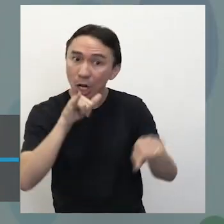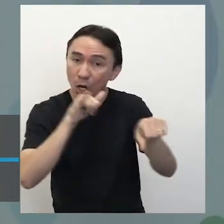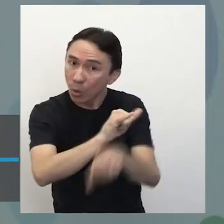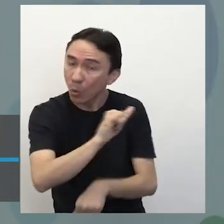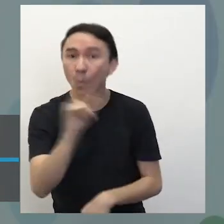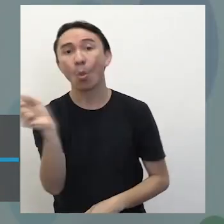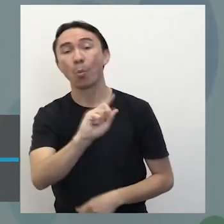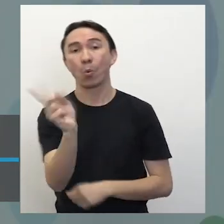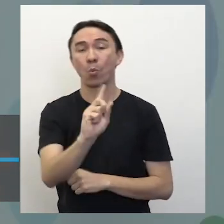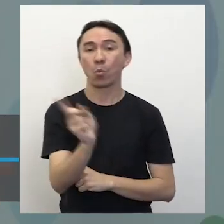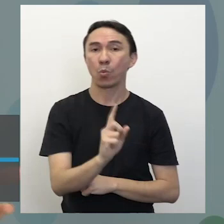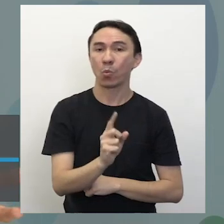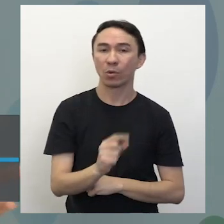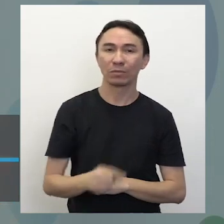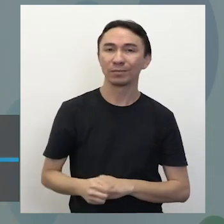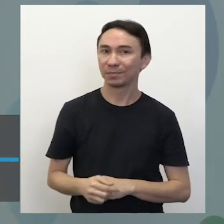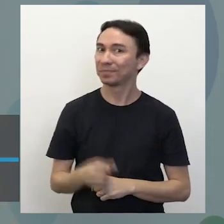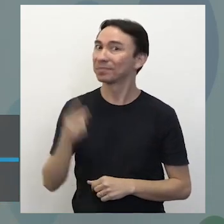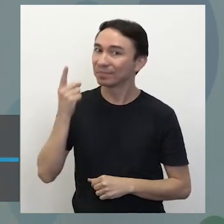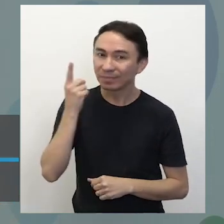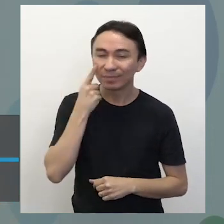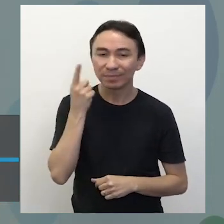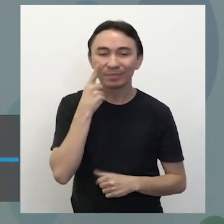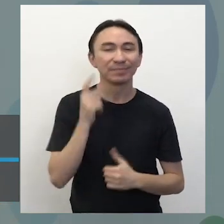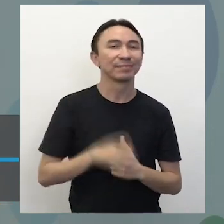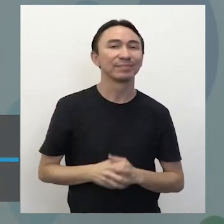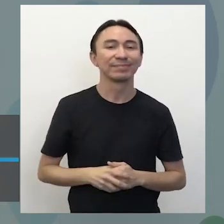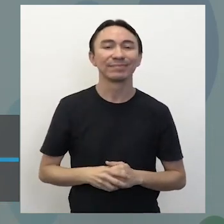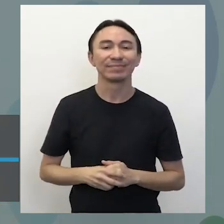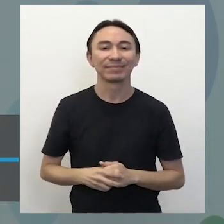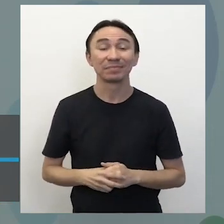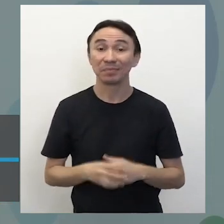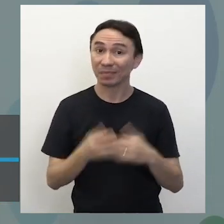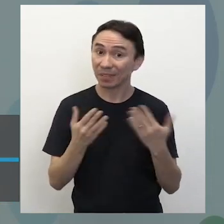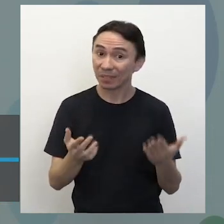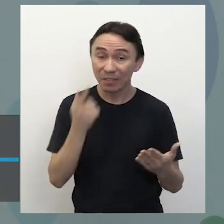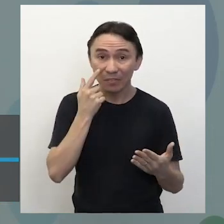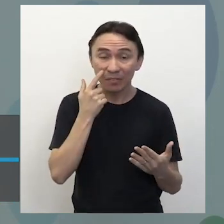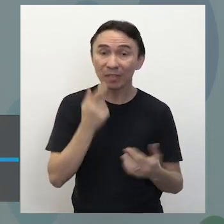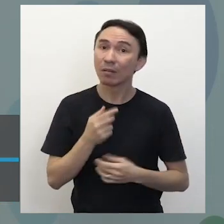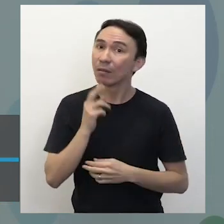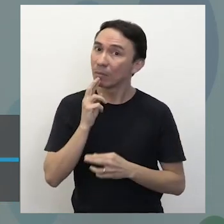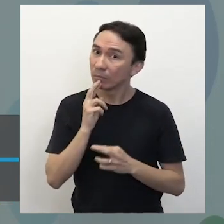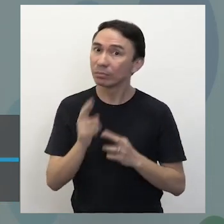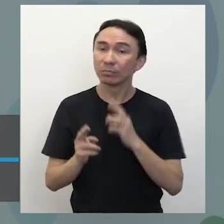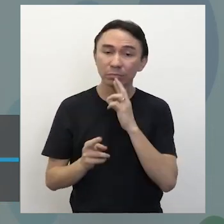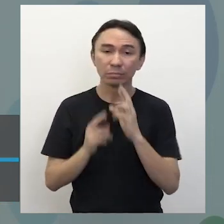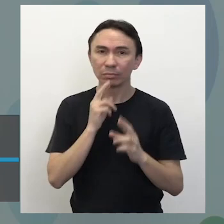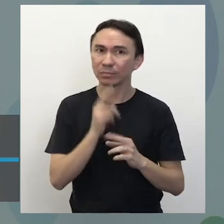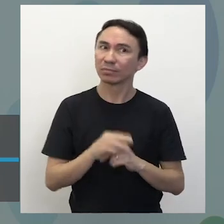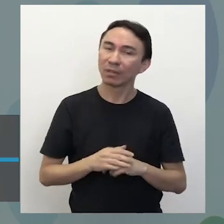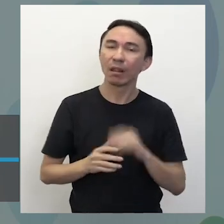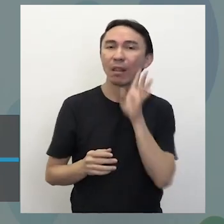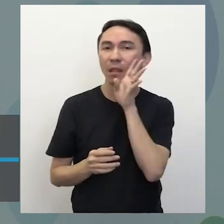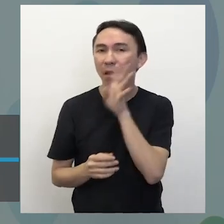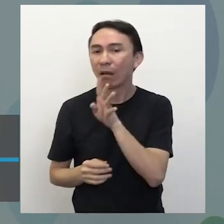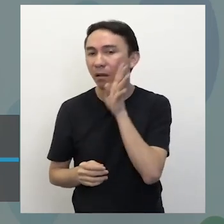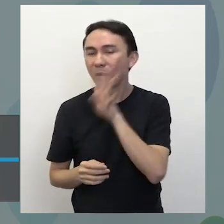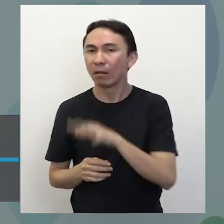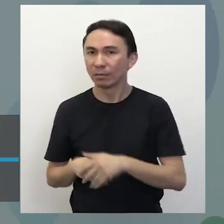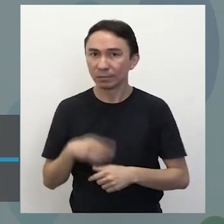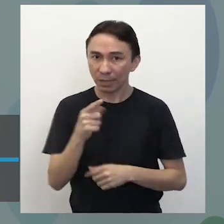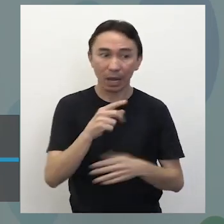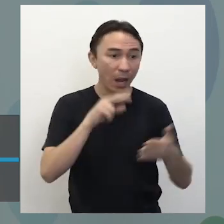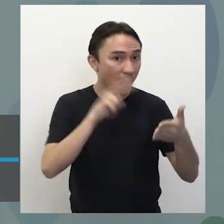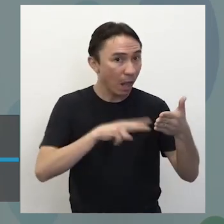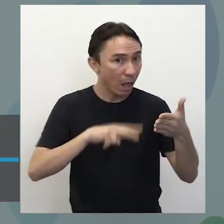né? Pelas redes sociais, virtualmente. E eu vi as respostas, foi muito bacana. E assim, leiam e compartilhem